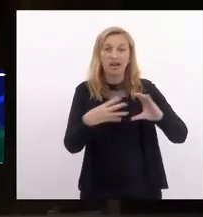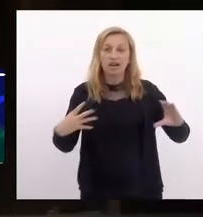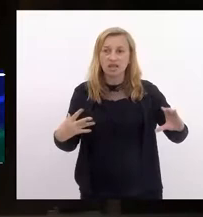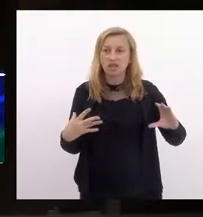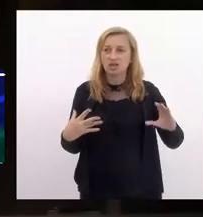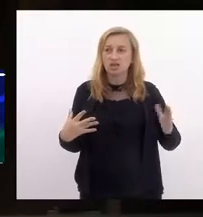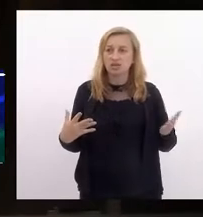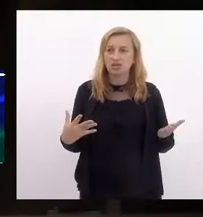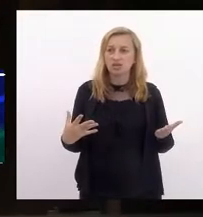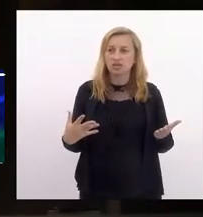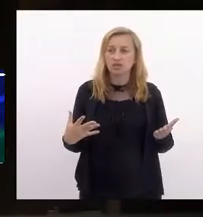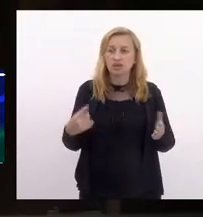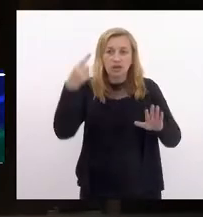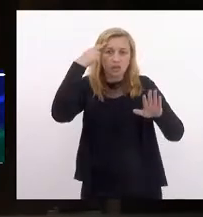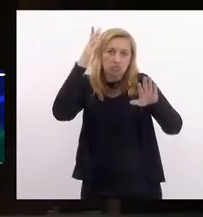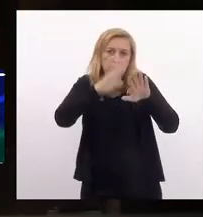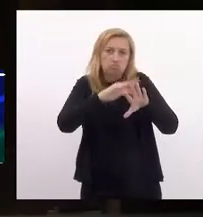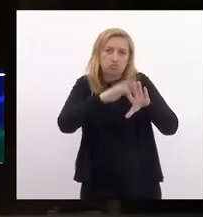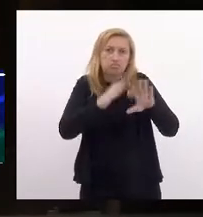ideológica